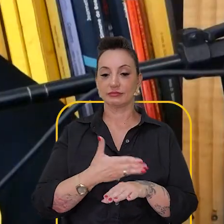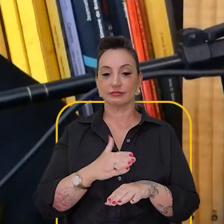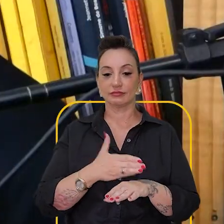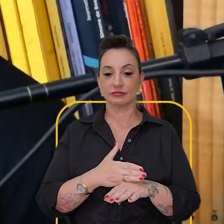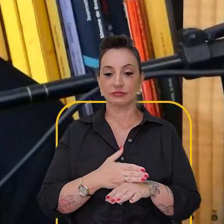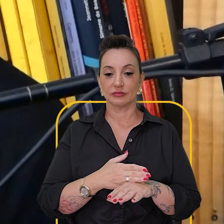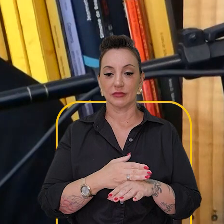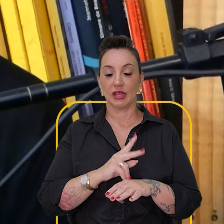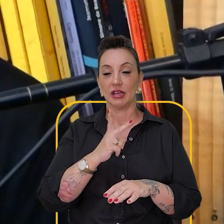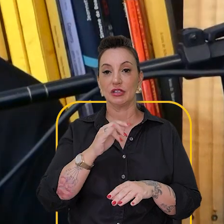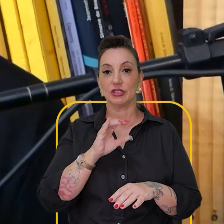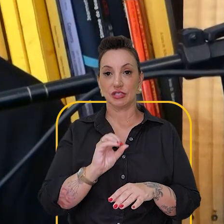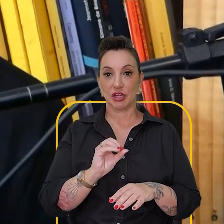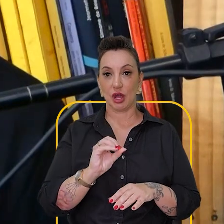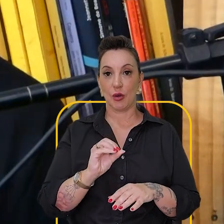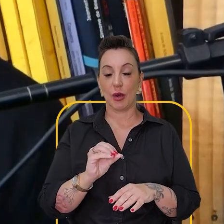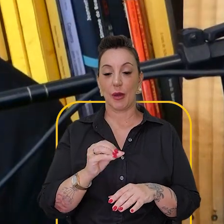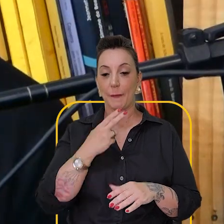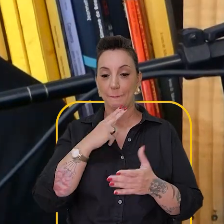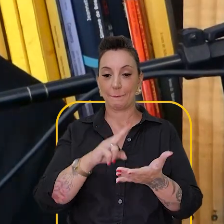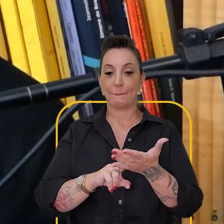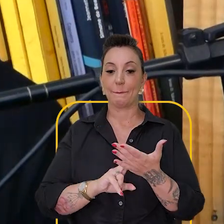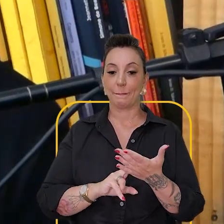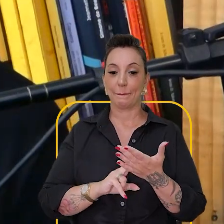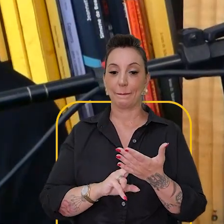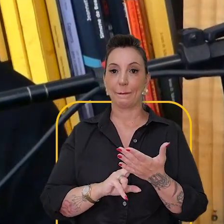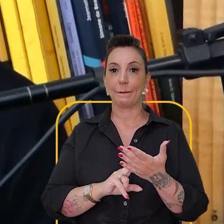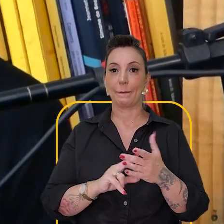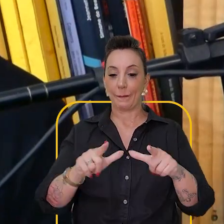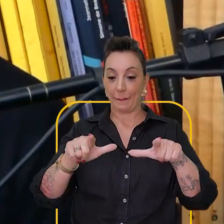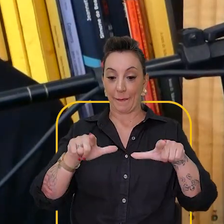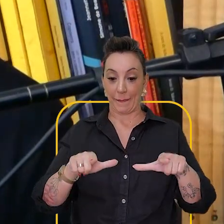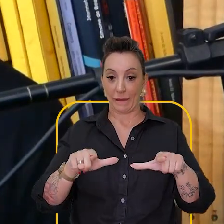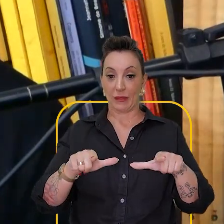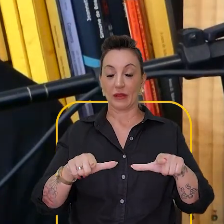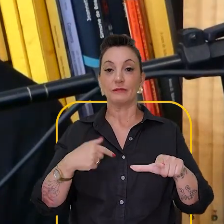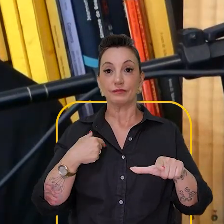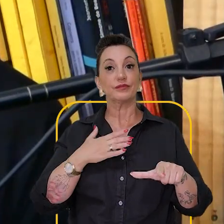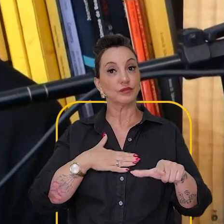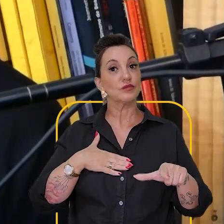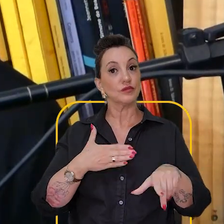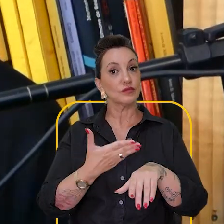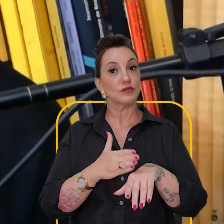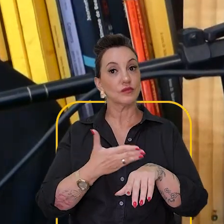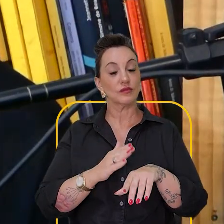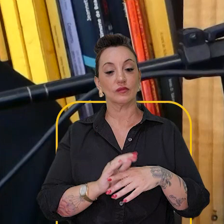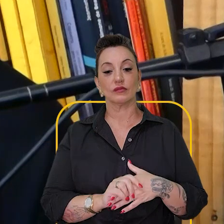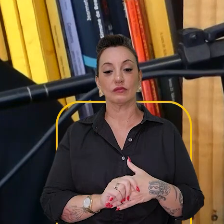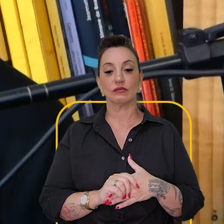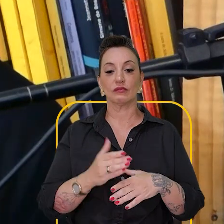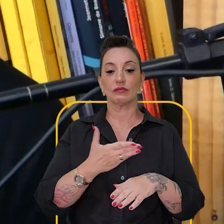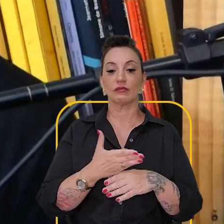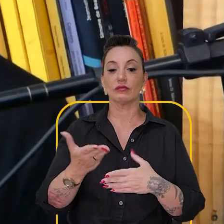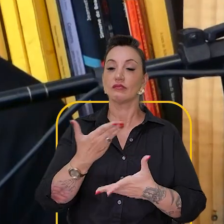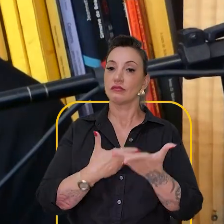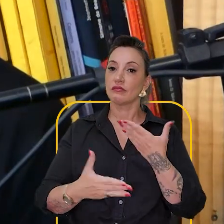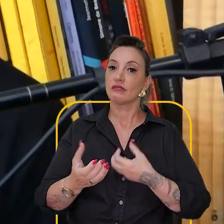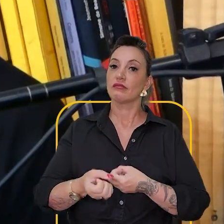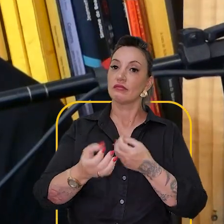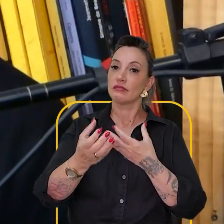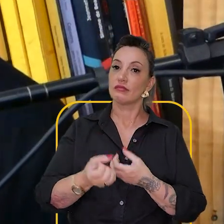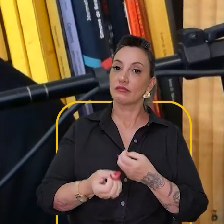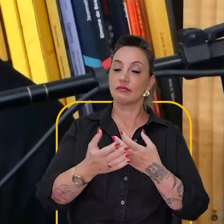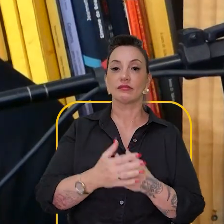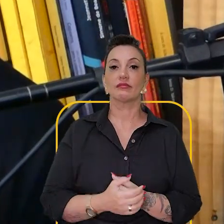mandando as cartas né E aí ele me disse que treinava com o sifu Chau E aí ele me mandou um um VHS do sifu